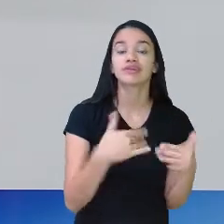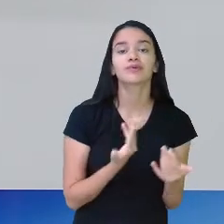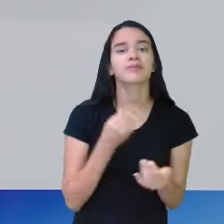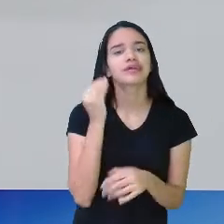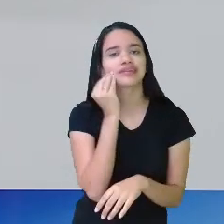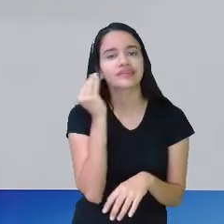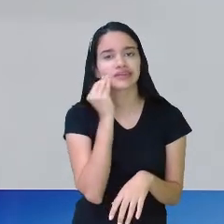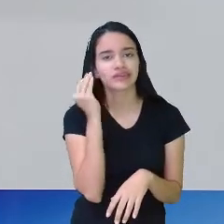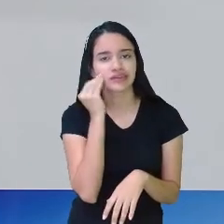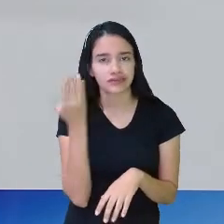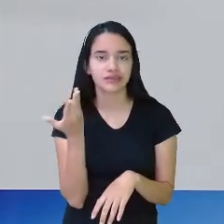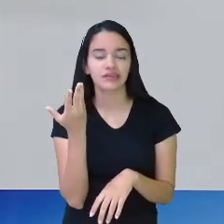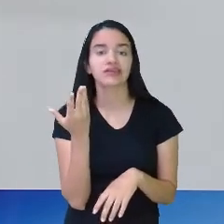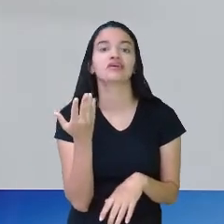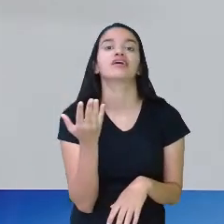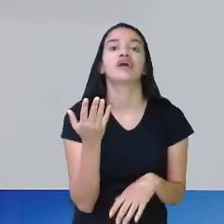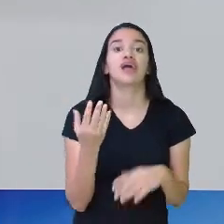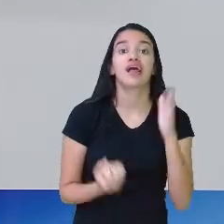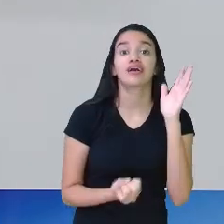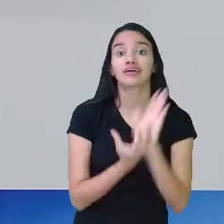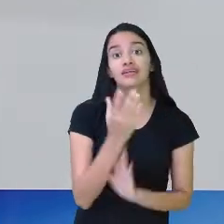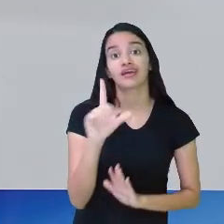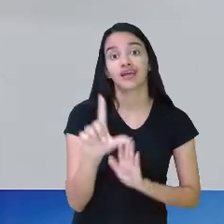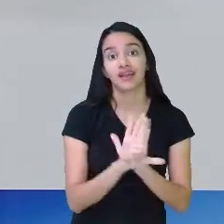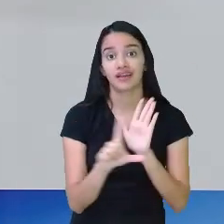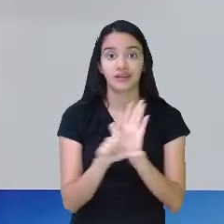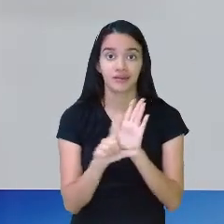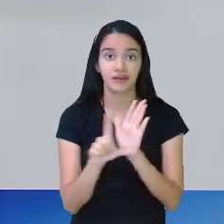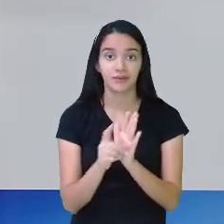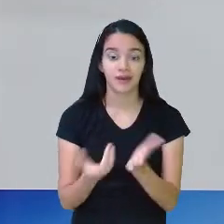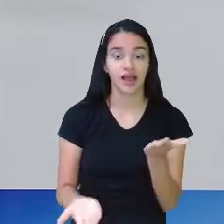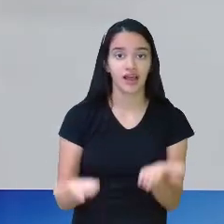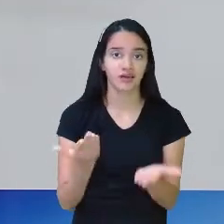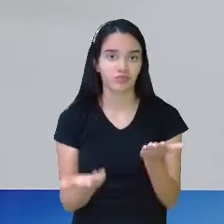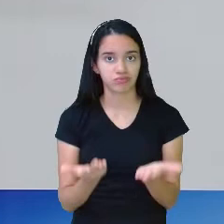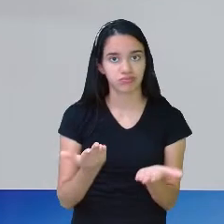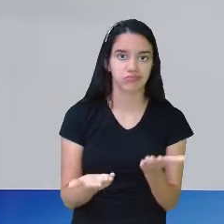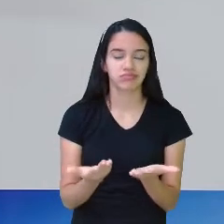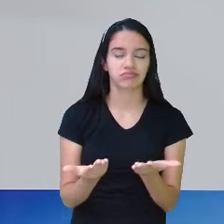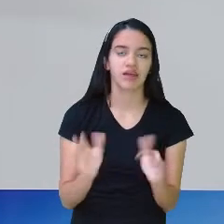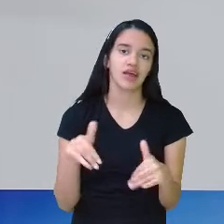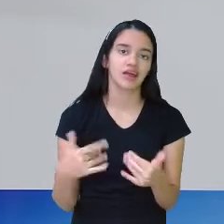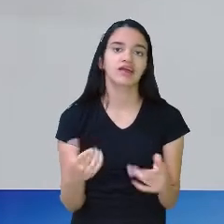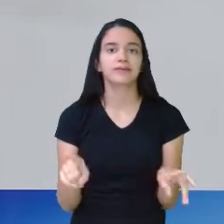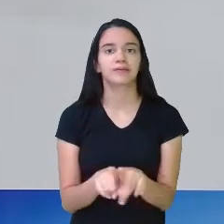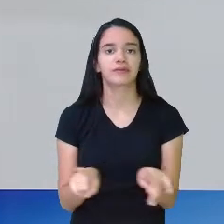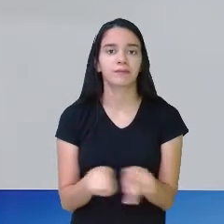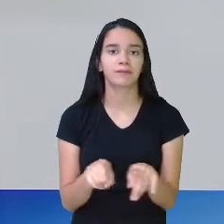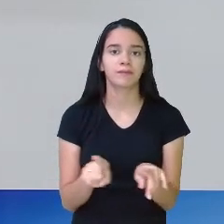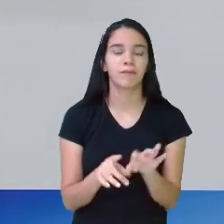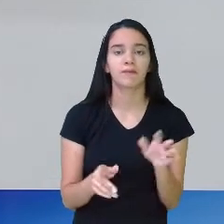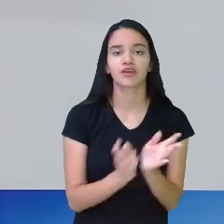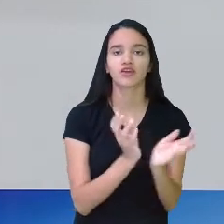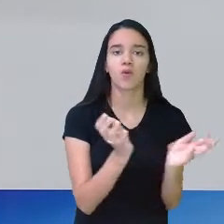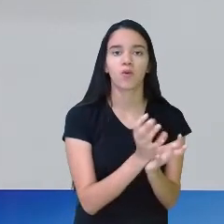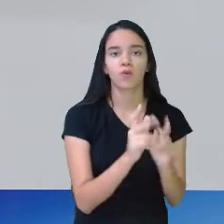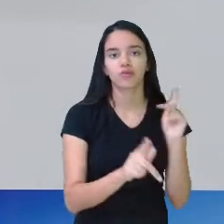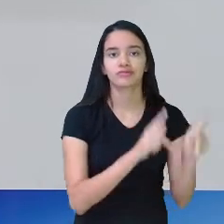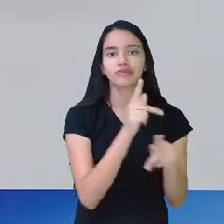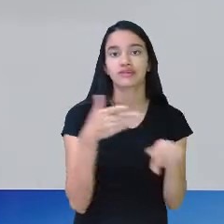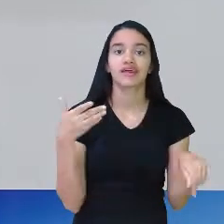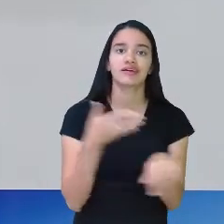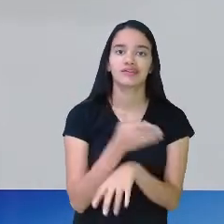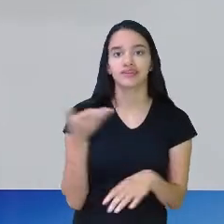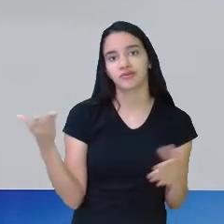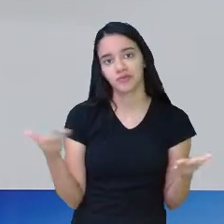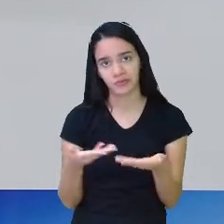tentar reparar, a gente tem que tentar criar leis para equilibrar a balança, para eles terem acesso ao que a gente vai falar aqui